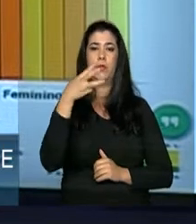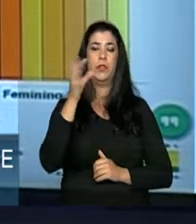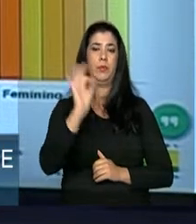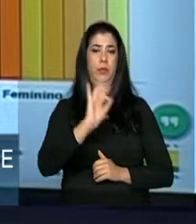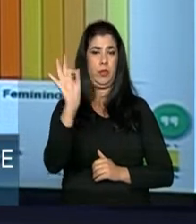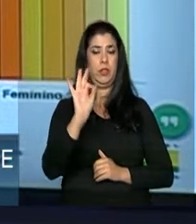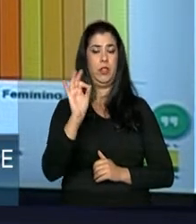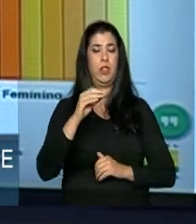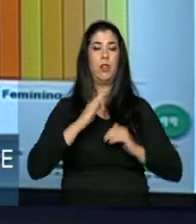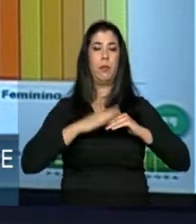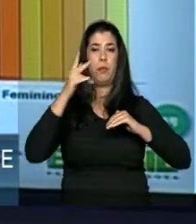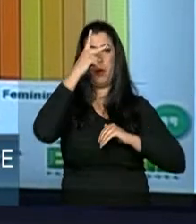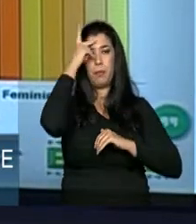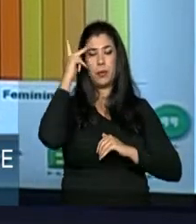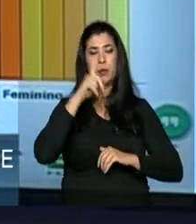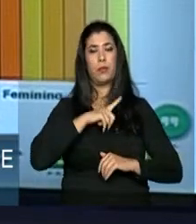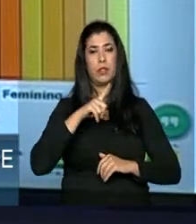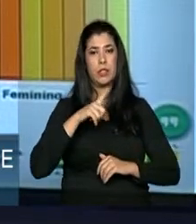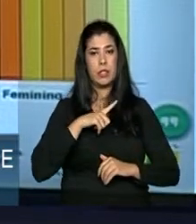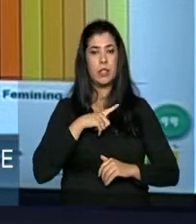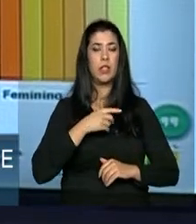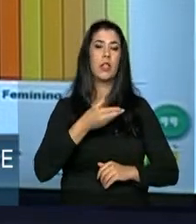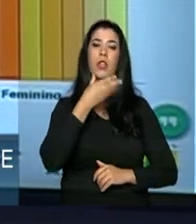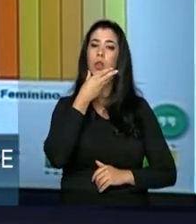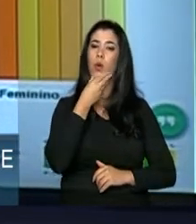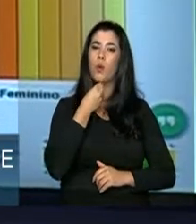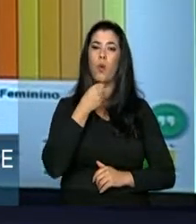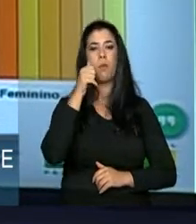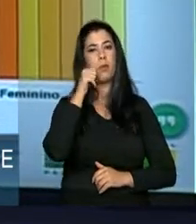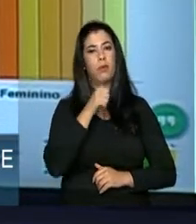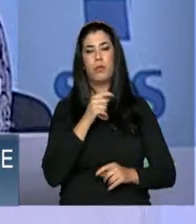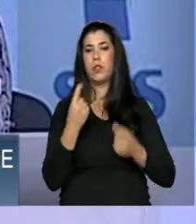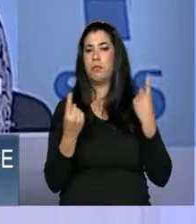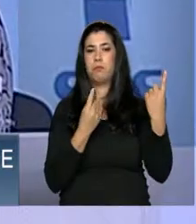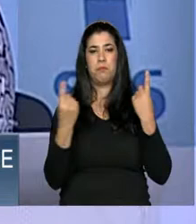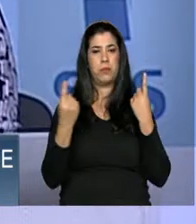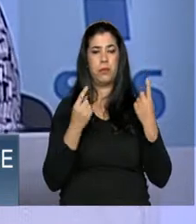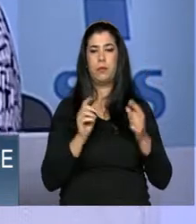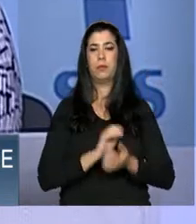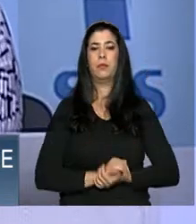de aumento. Esse aumento foi tanto em homens quanto em mulheres.